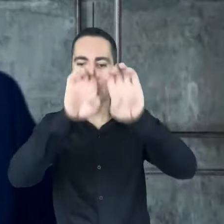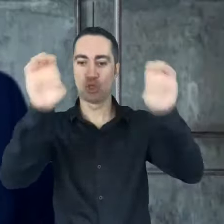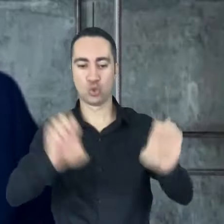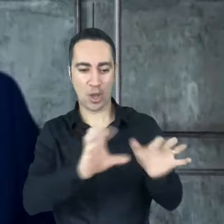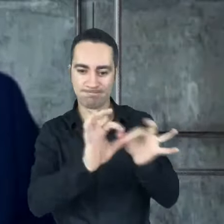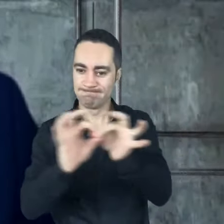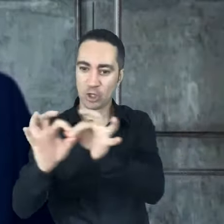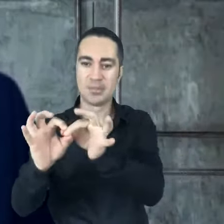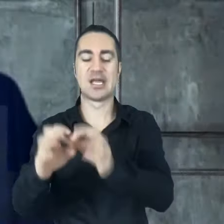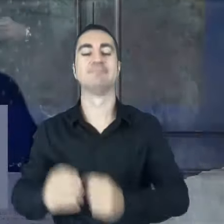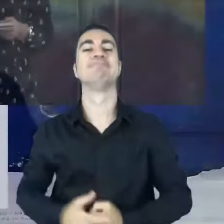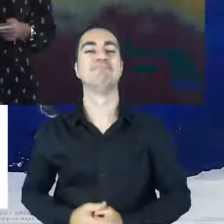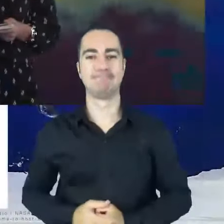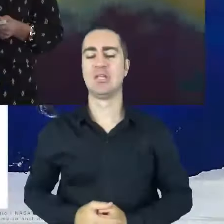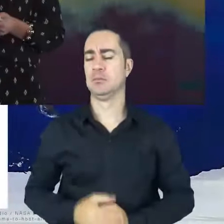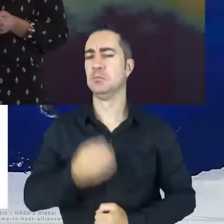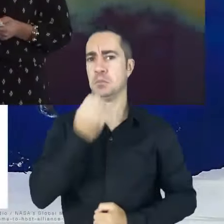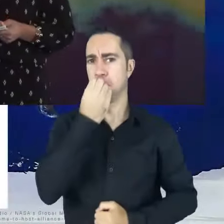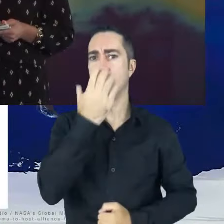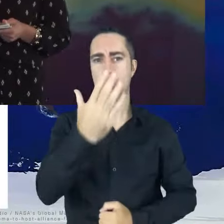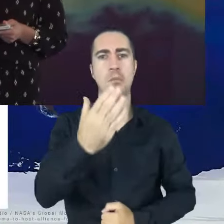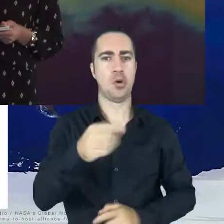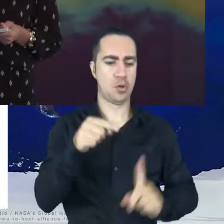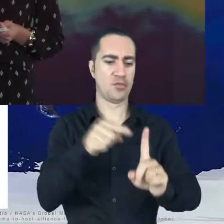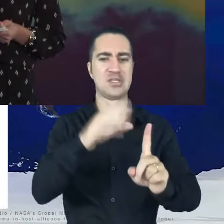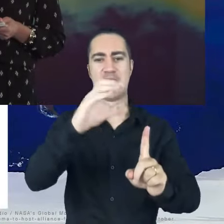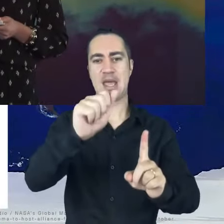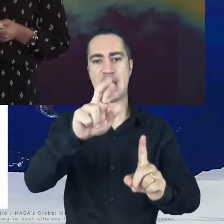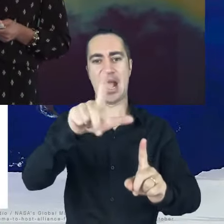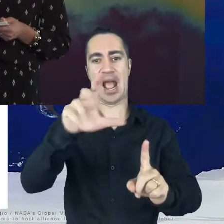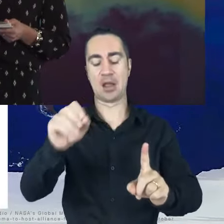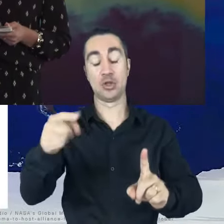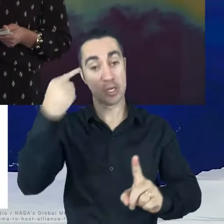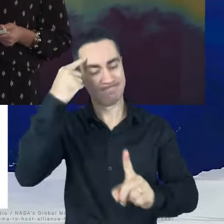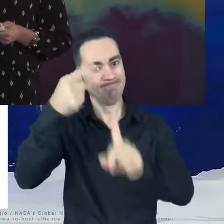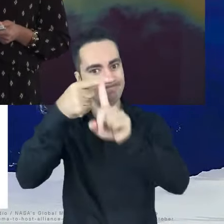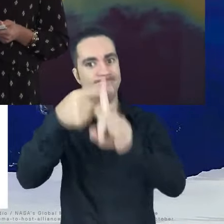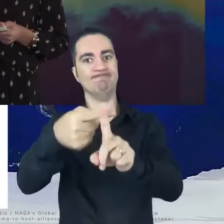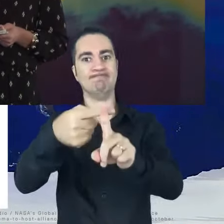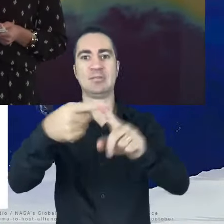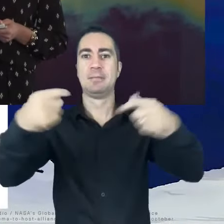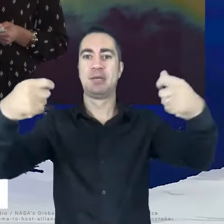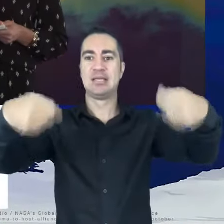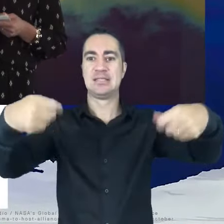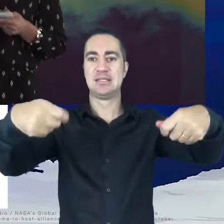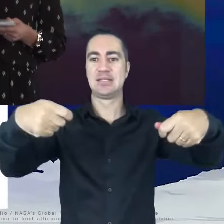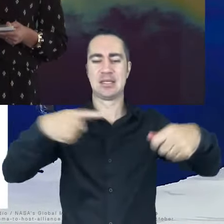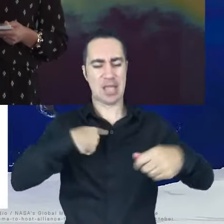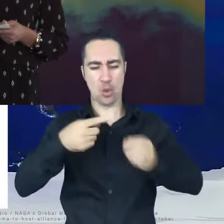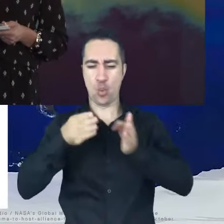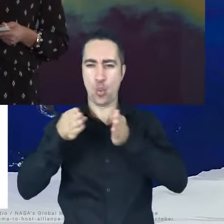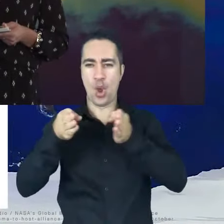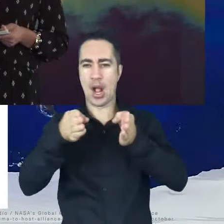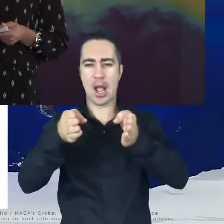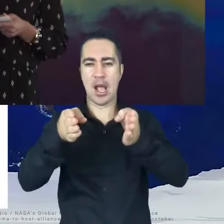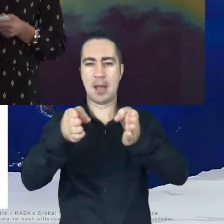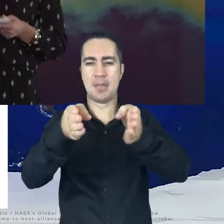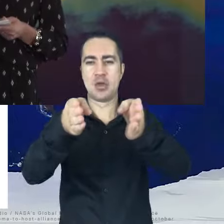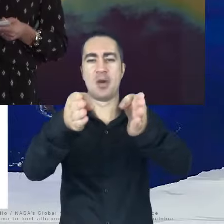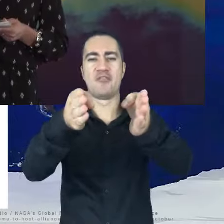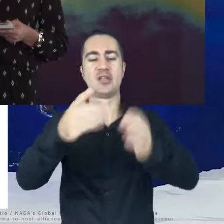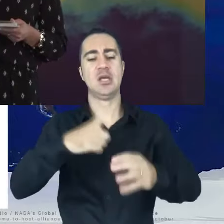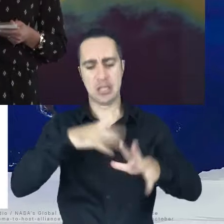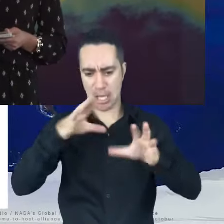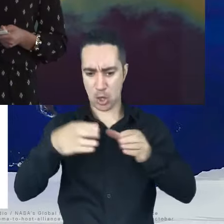muito bom, Carlos. A gente tem que ser mais otimista, né? Porque a gente tem um longo caminho pela frente, temos CEOs engajados, mas o